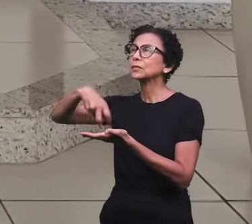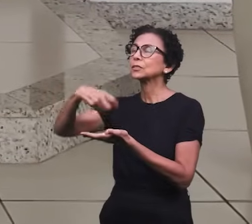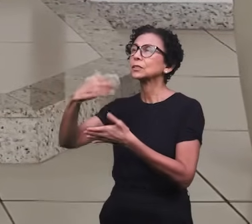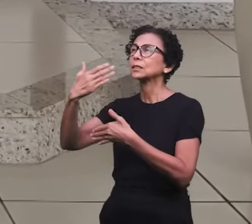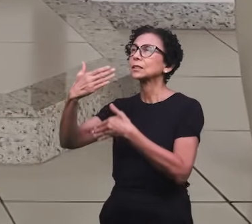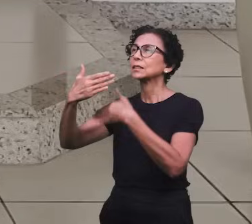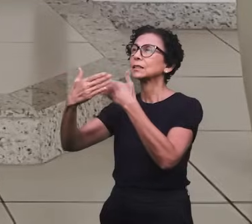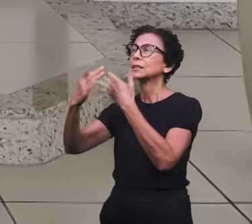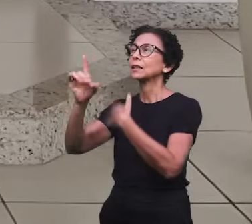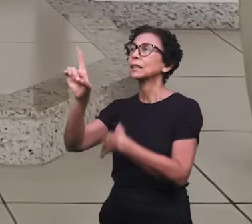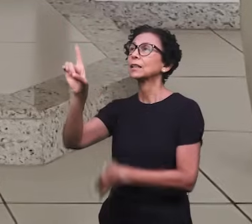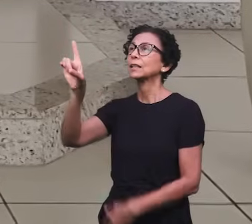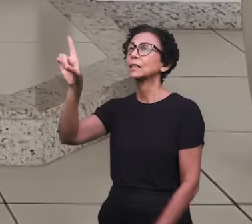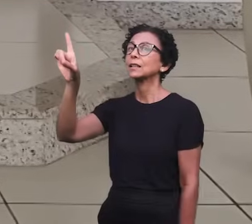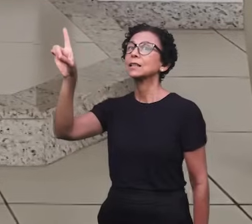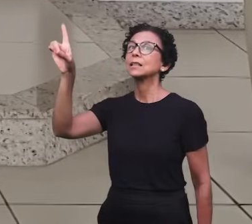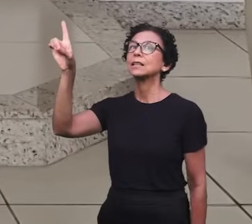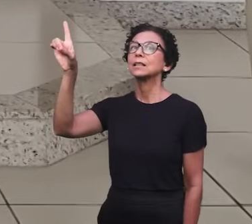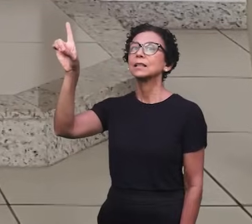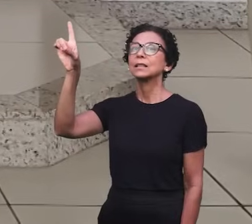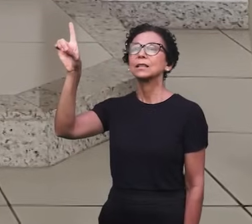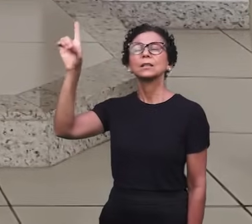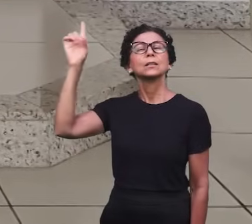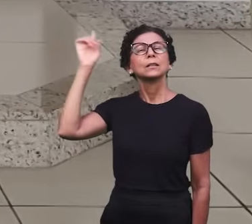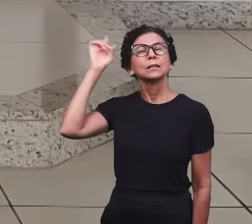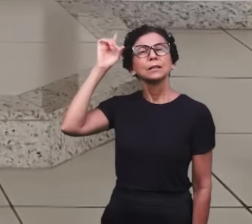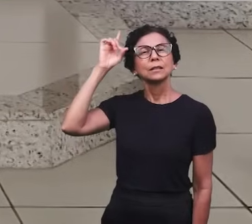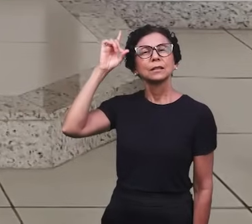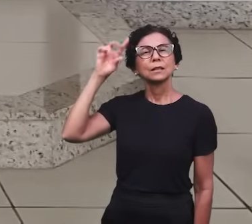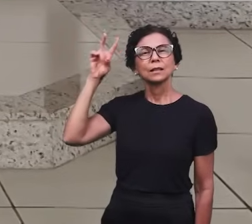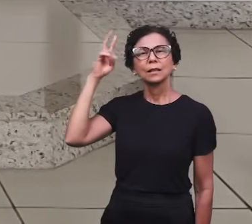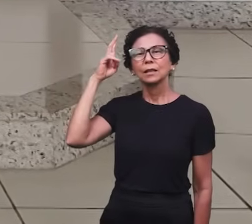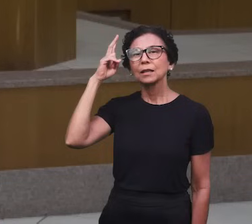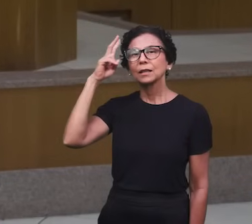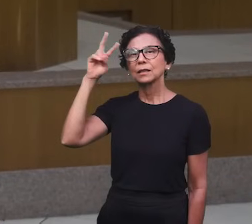diante de Deus,